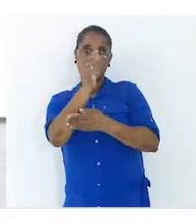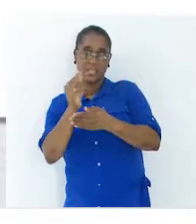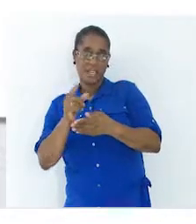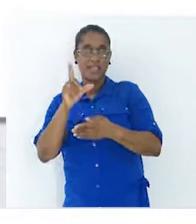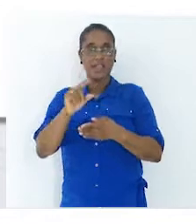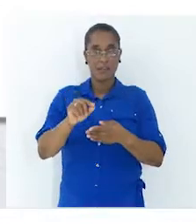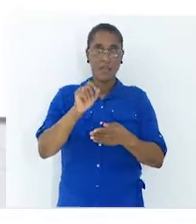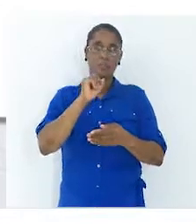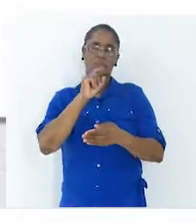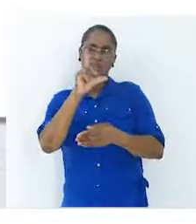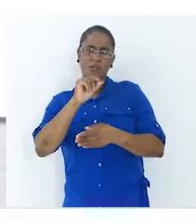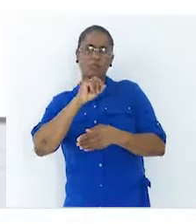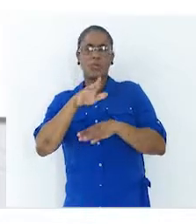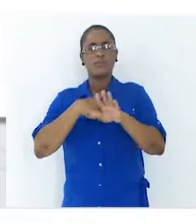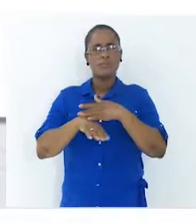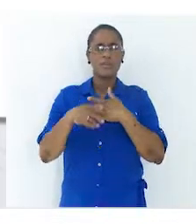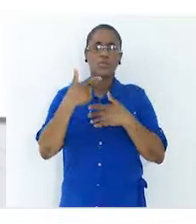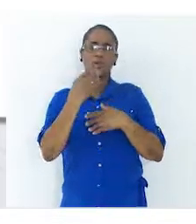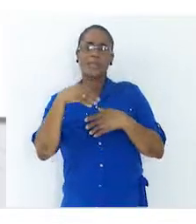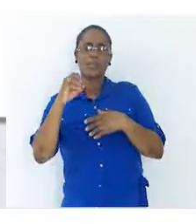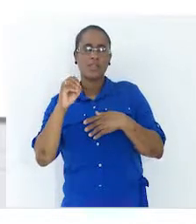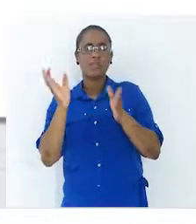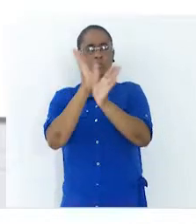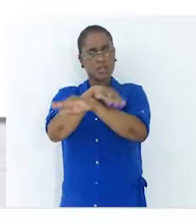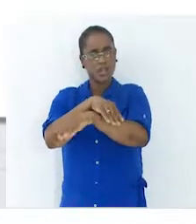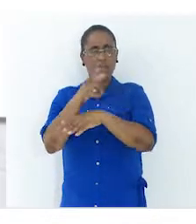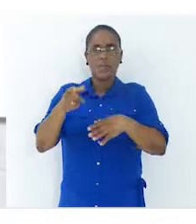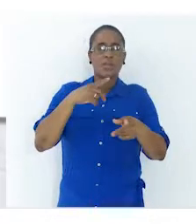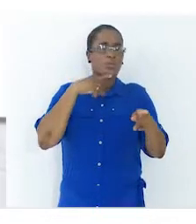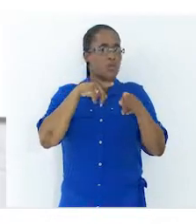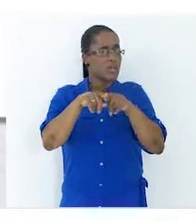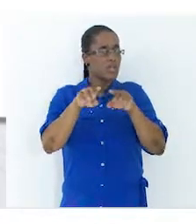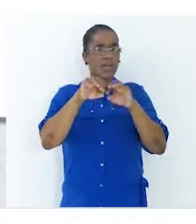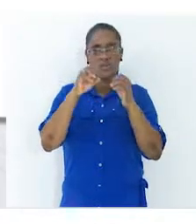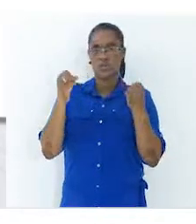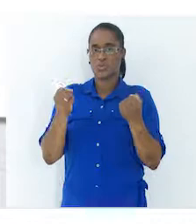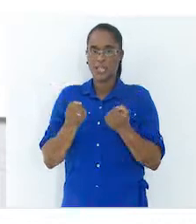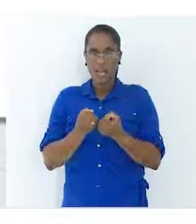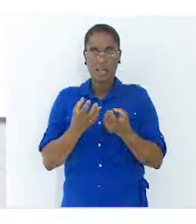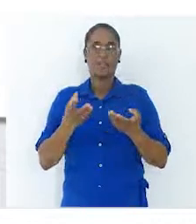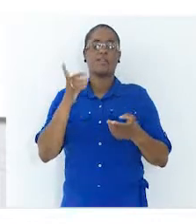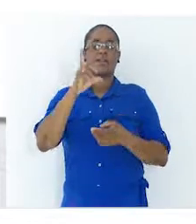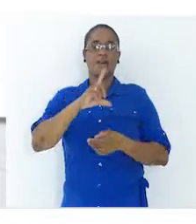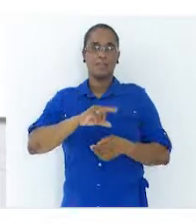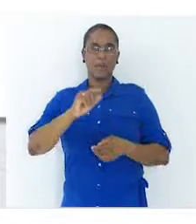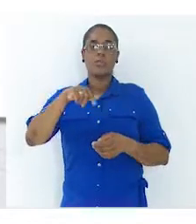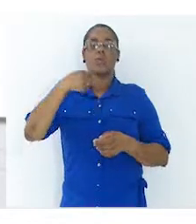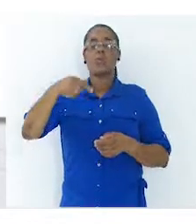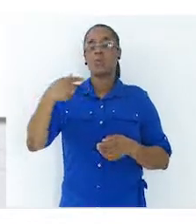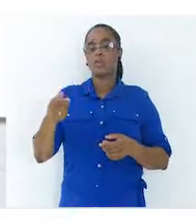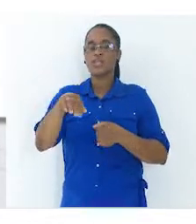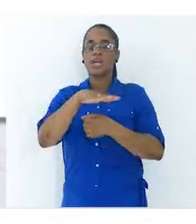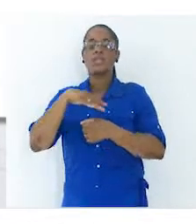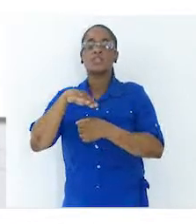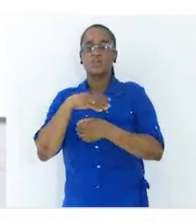publicidade, seja no âmbito da política, da sociedade e também de outras ações